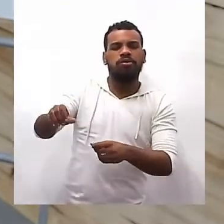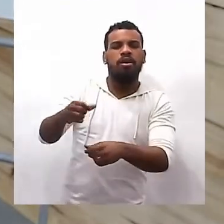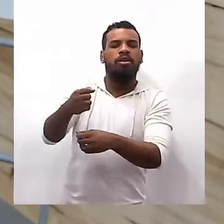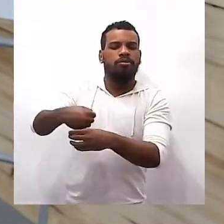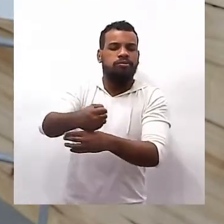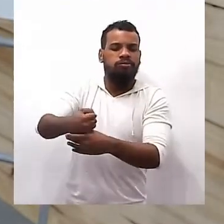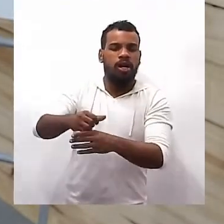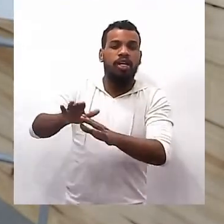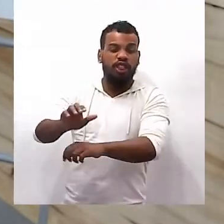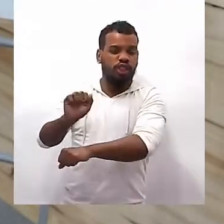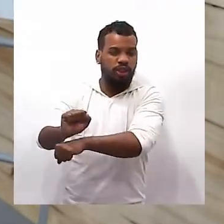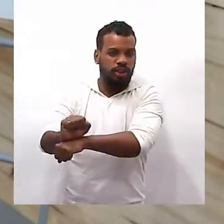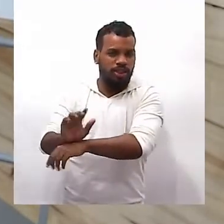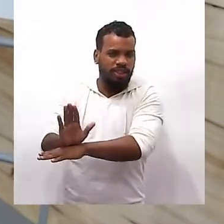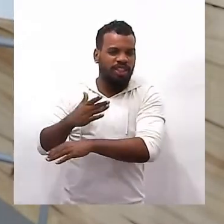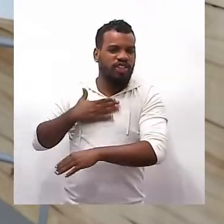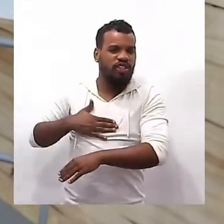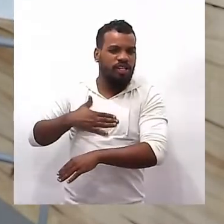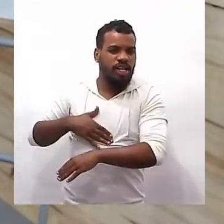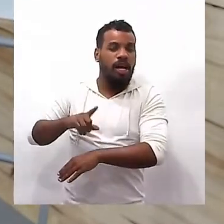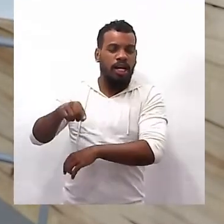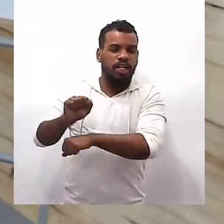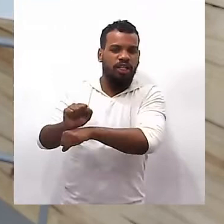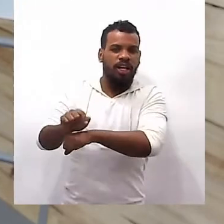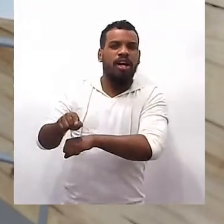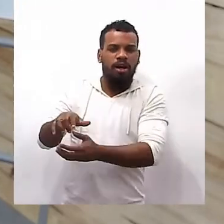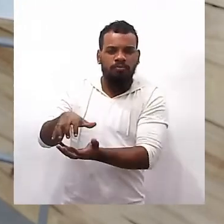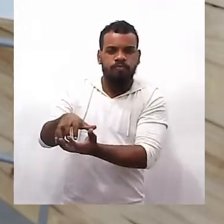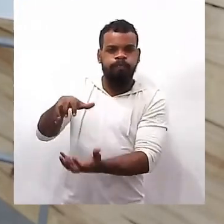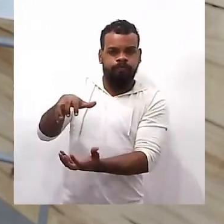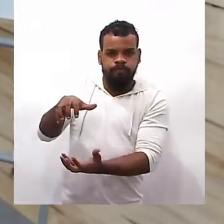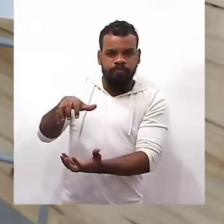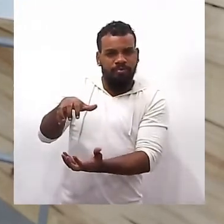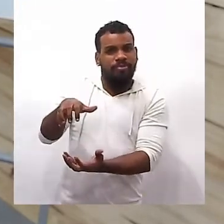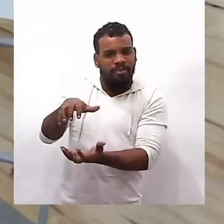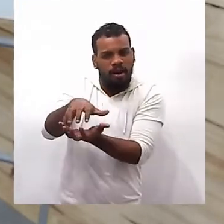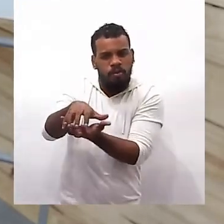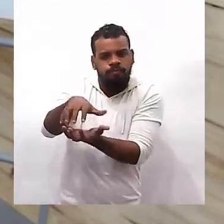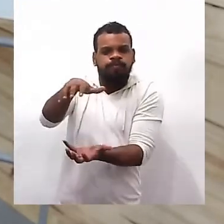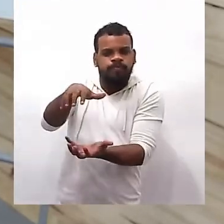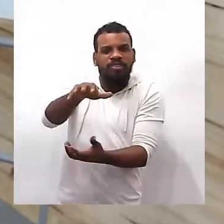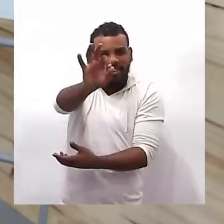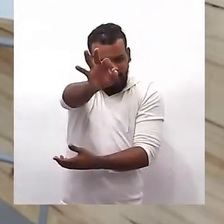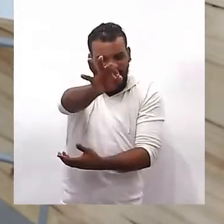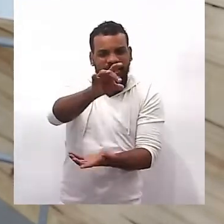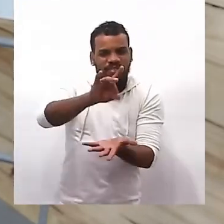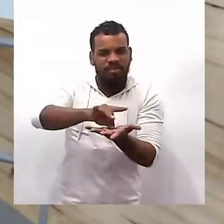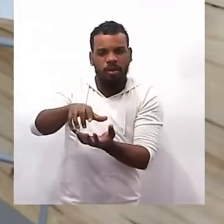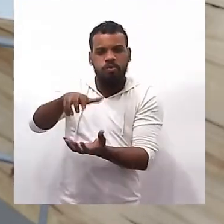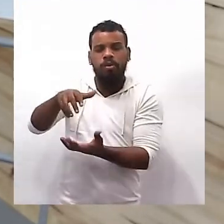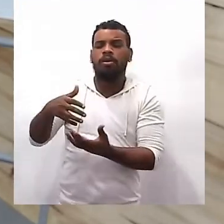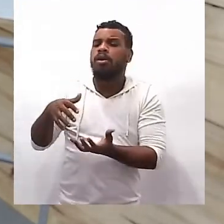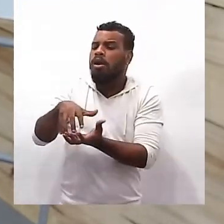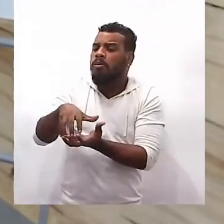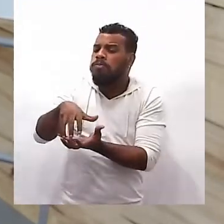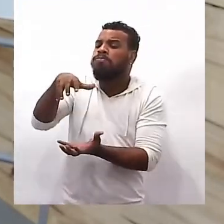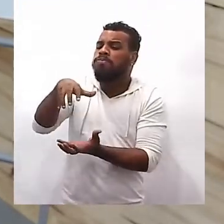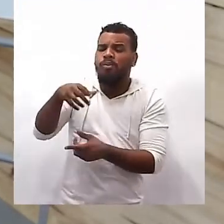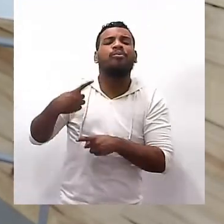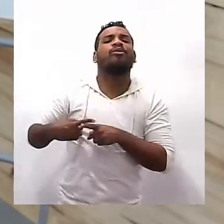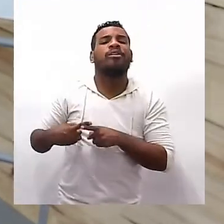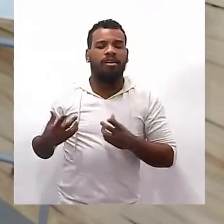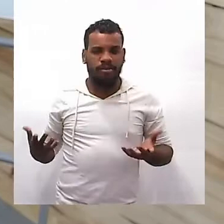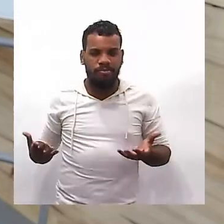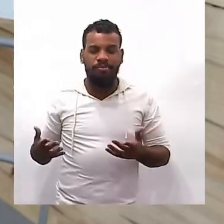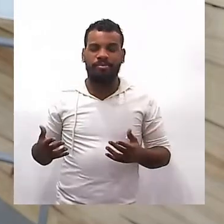massa para descansar, essa massa vai crescer, e ela cresce. Poxa, Andrei, e ela cresce por quê? Olha, a massa,